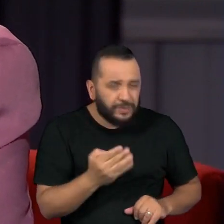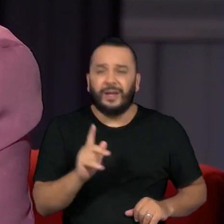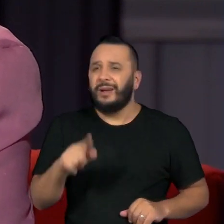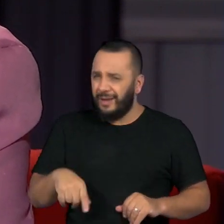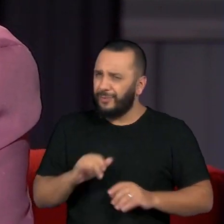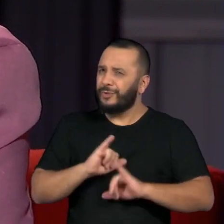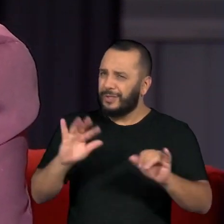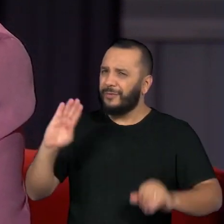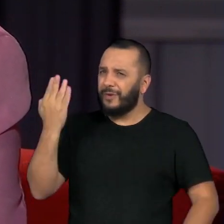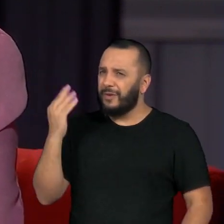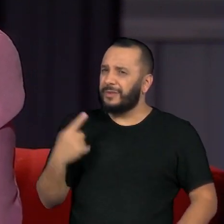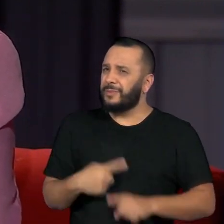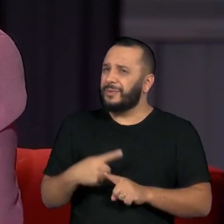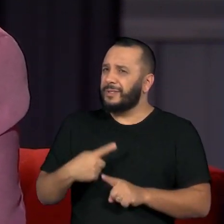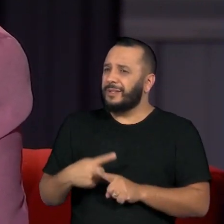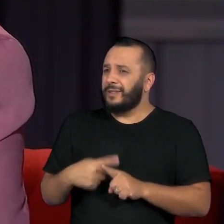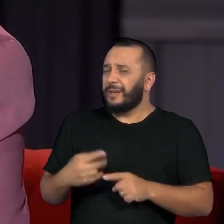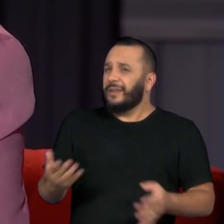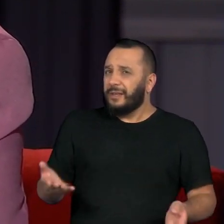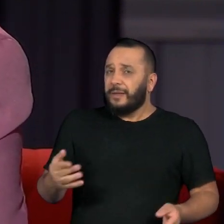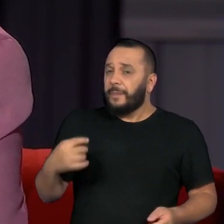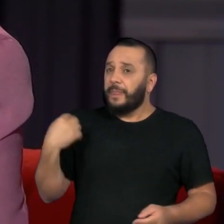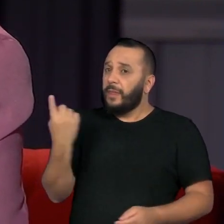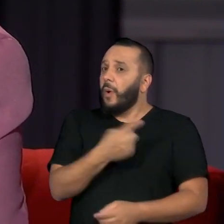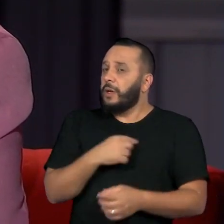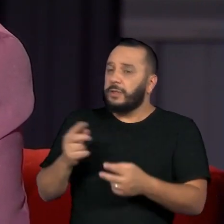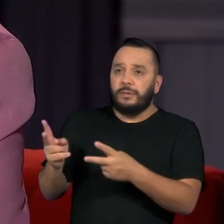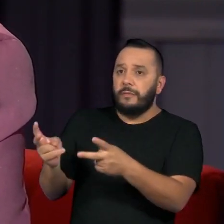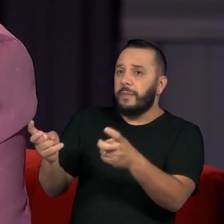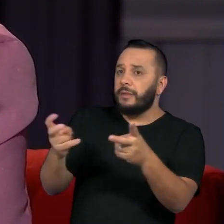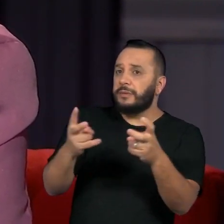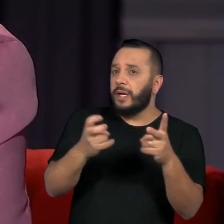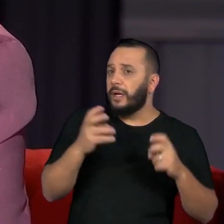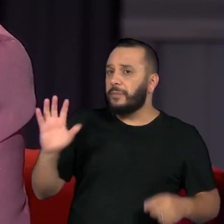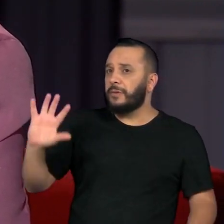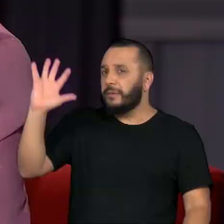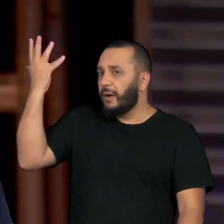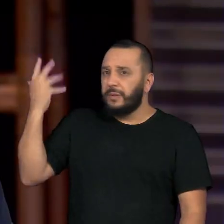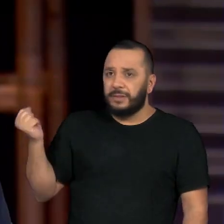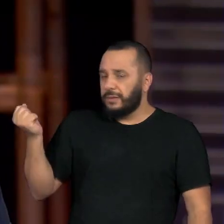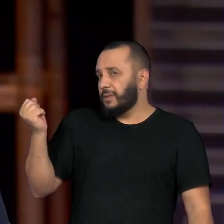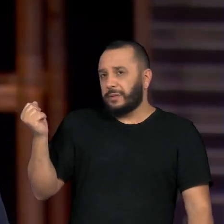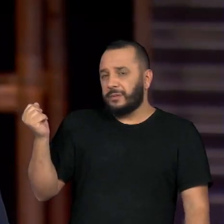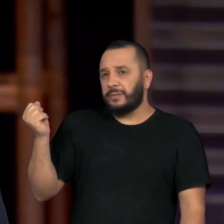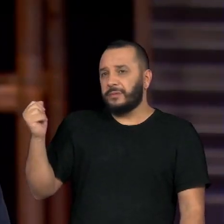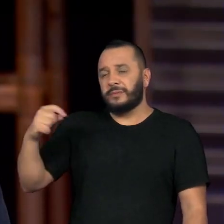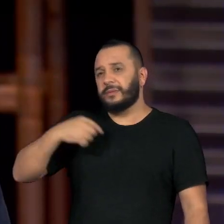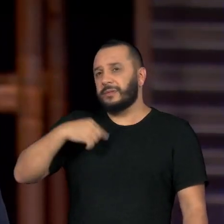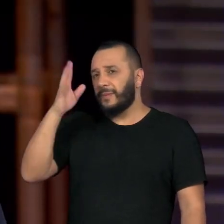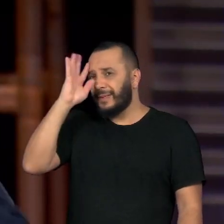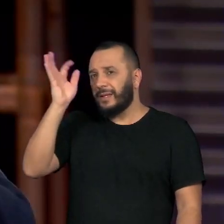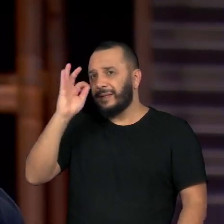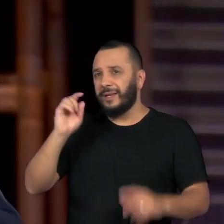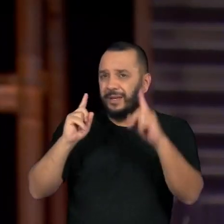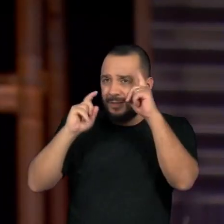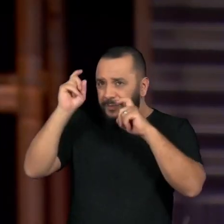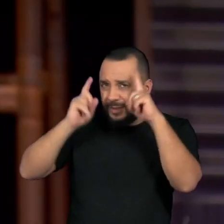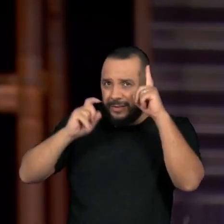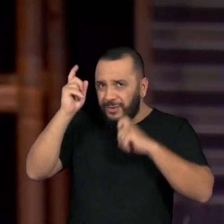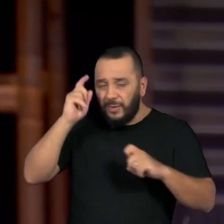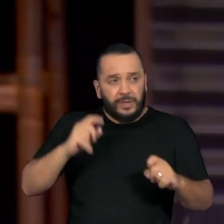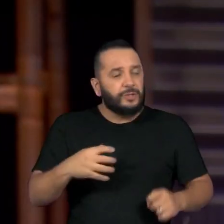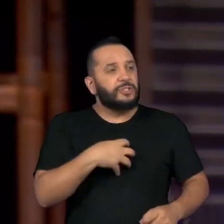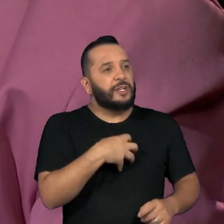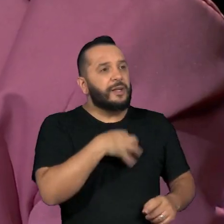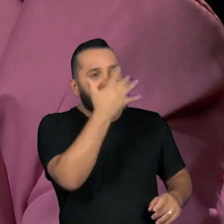vezes acontece é que às vezes a gente não percebe o que está acontecendo por não entender as expressões. Os sinais. Os